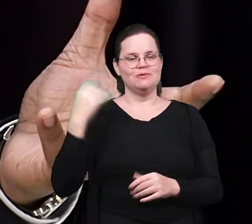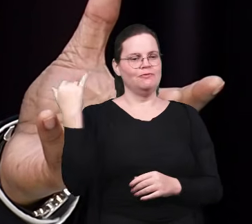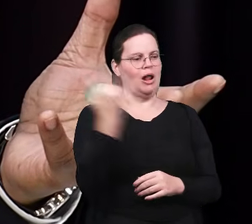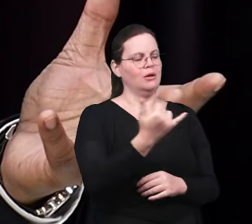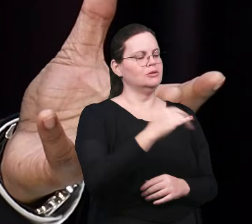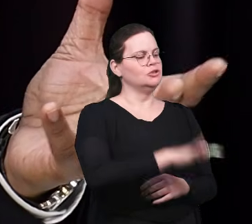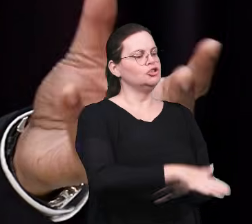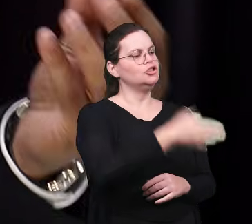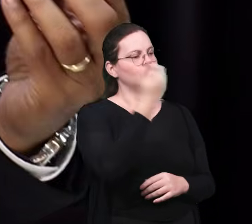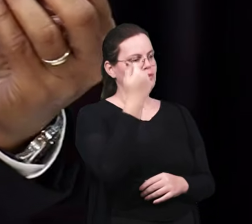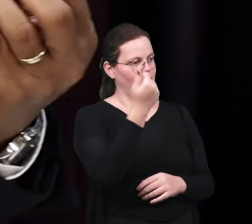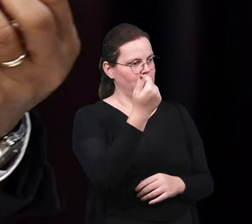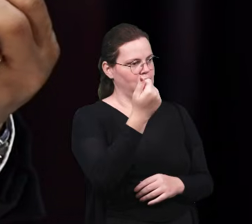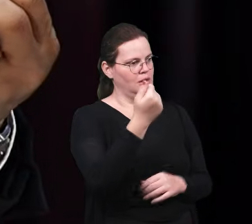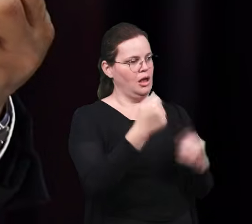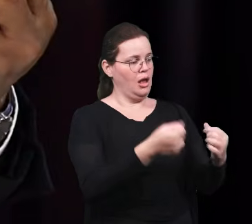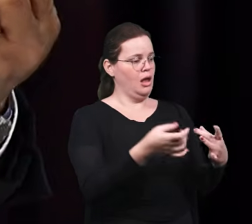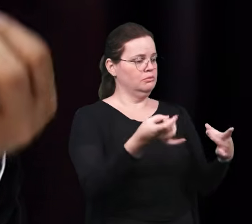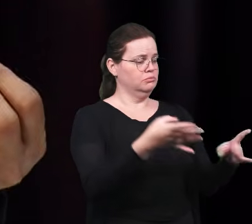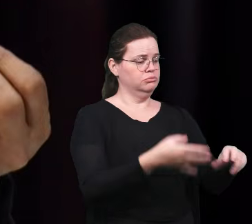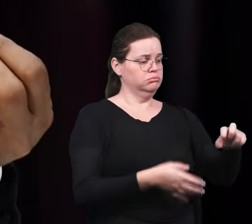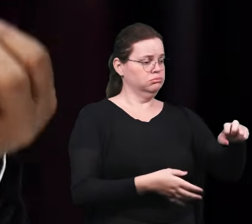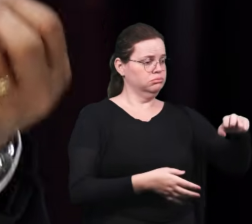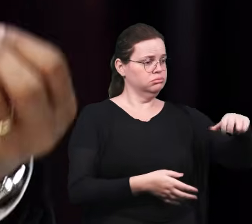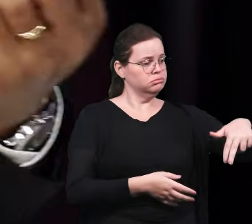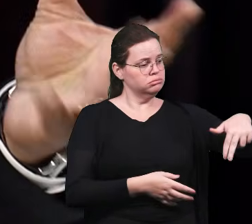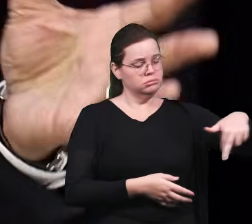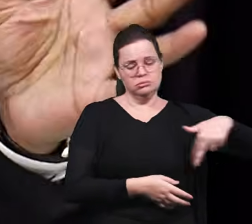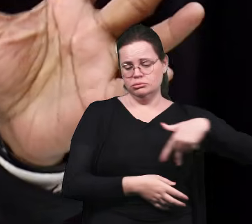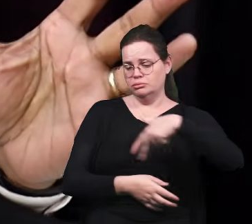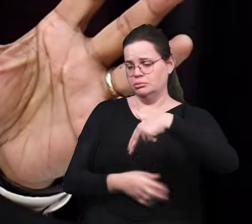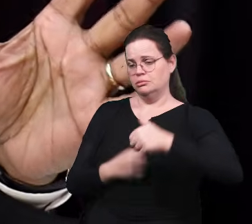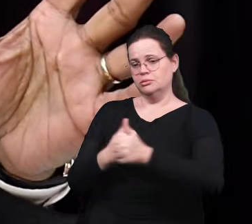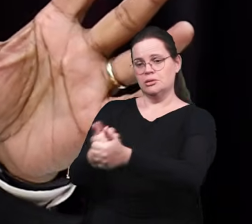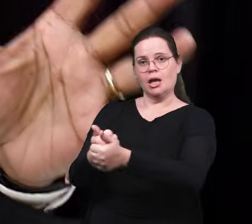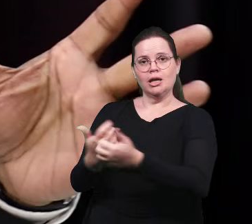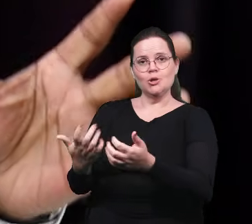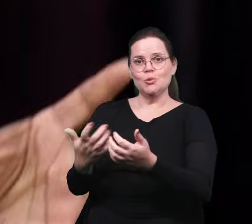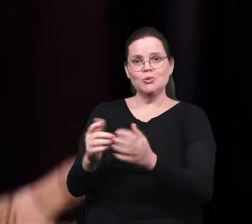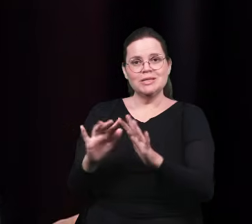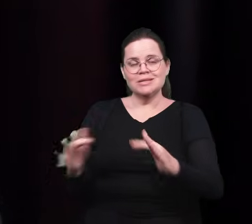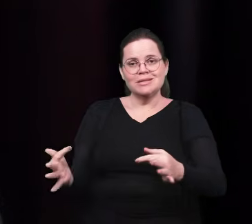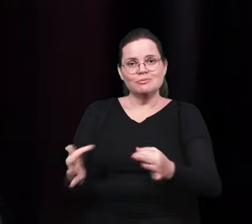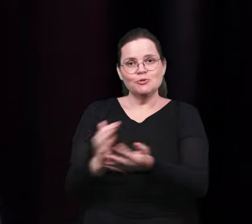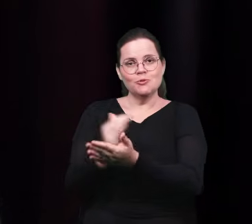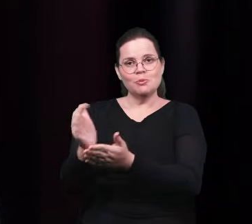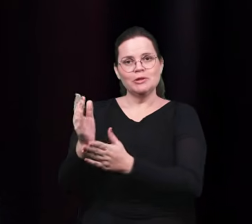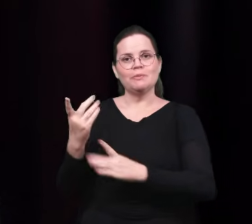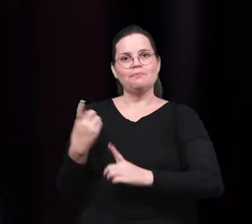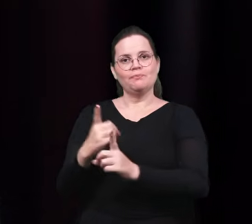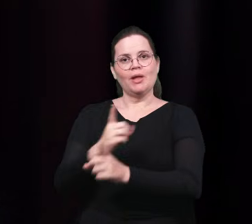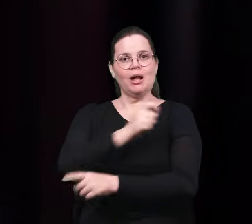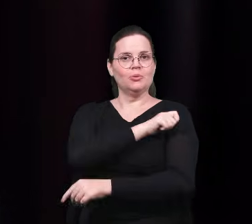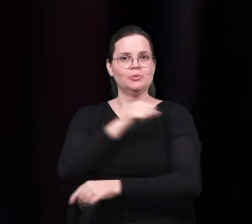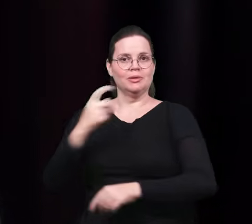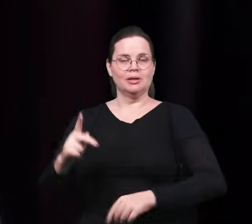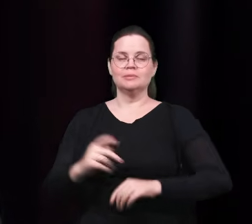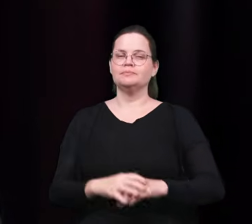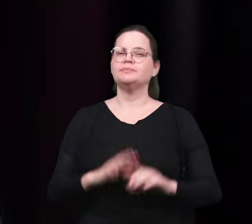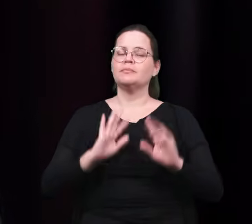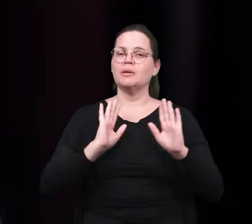chamou Mateus, ele simplesmente aceitou e seguiu e se tornou discípulo de Jesus.